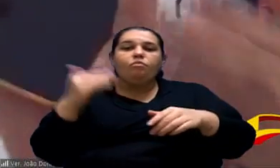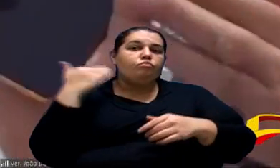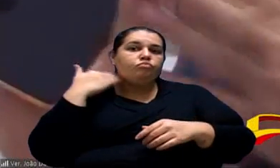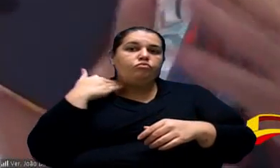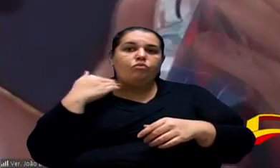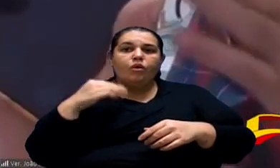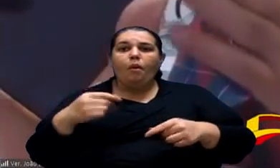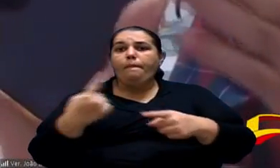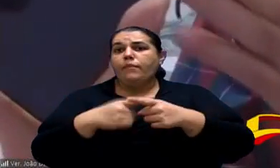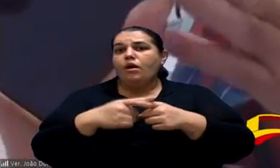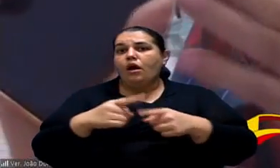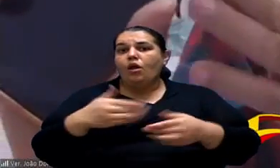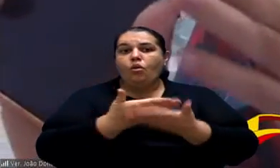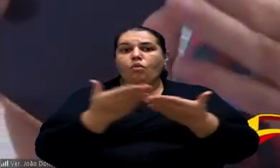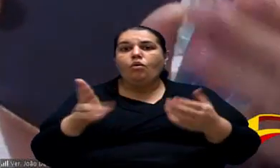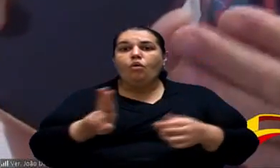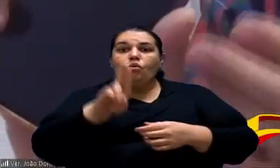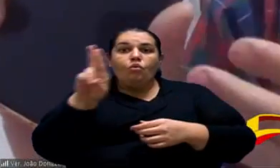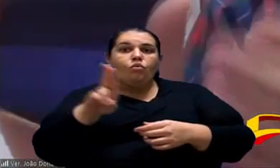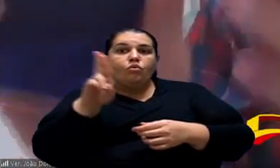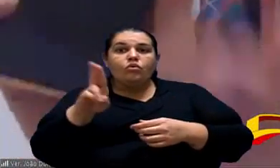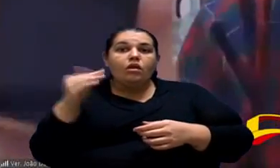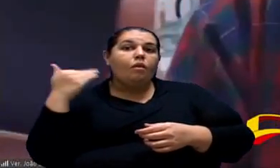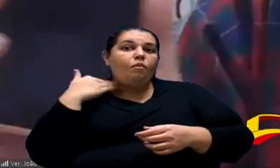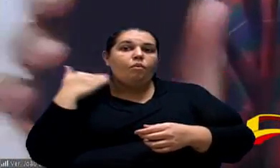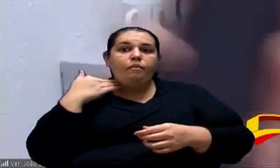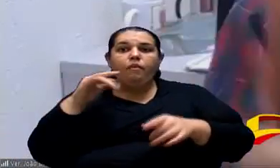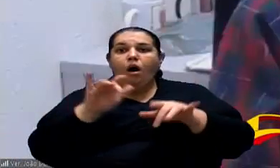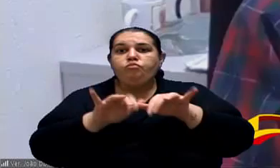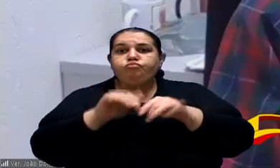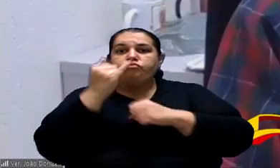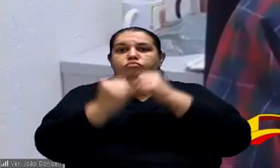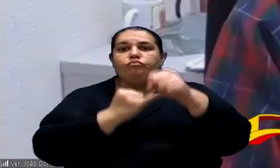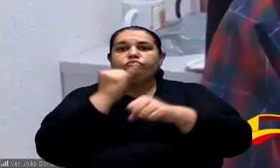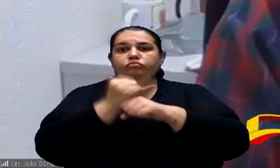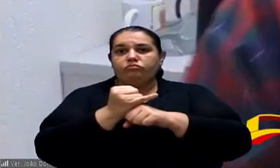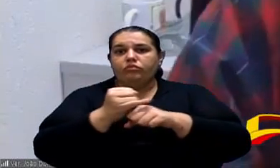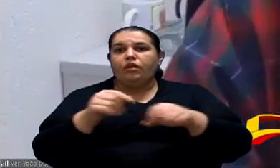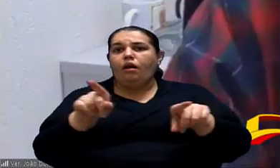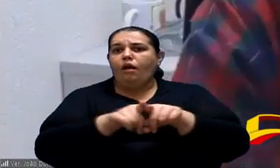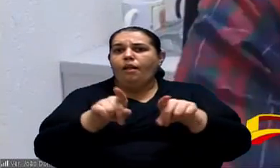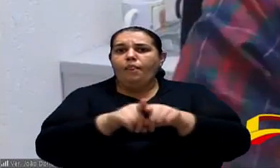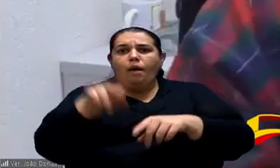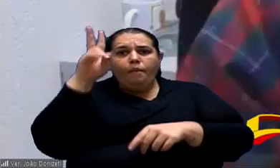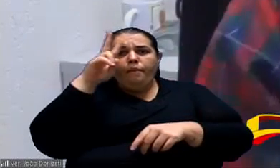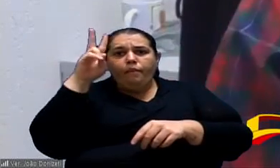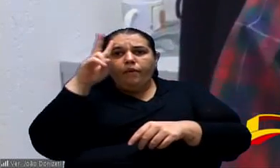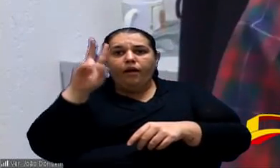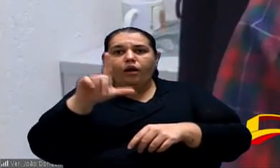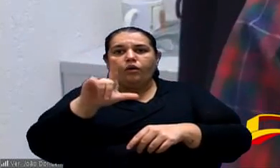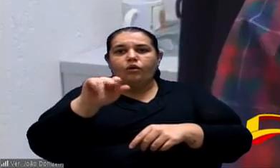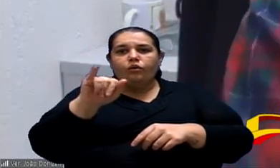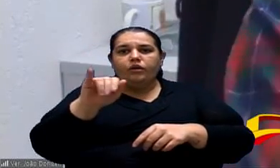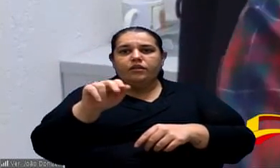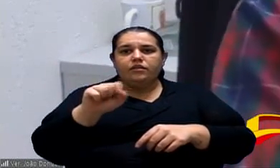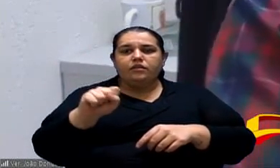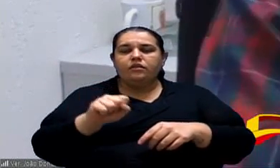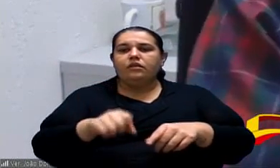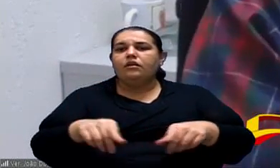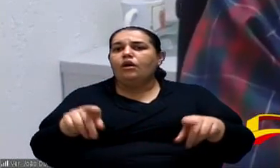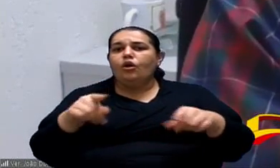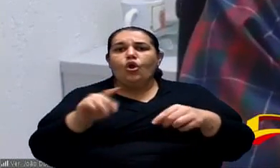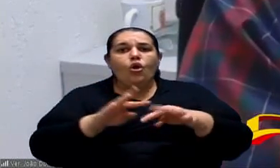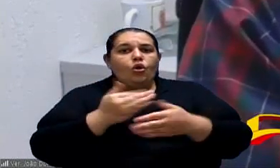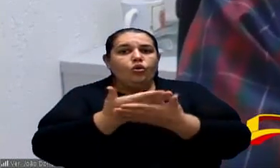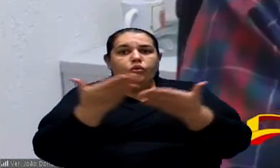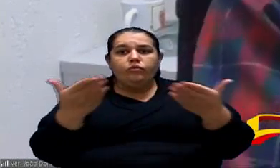os serviços bancários via remoto, viu? Muito bem lembrado, Luiz. Um absurdo, Cícero, viu? Nós